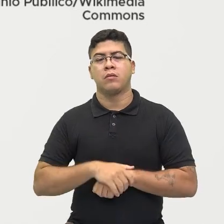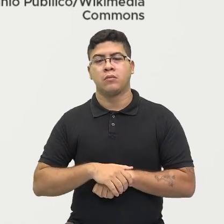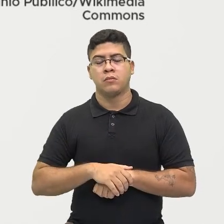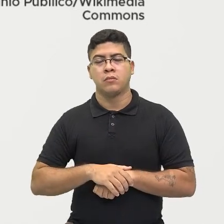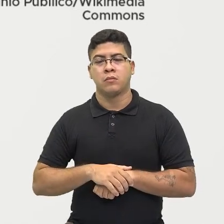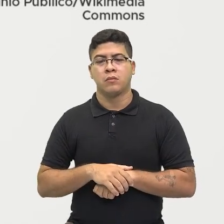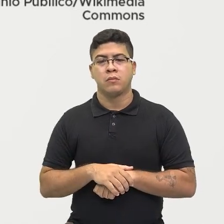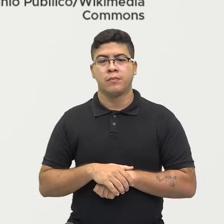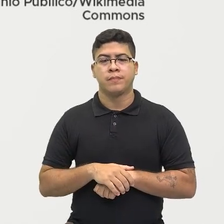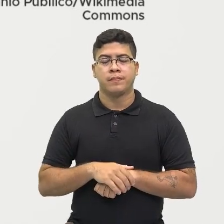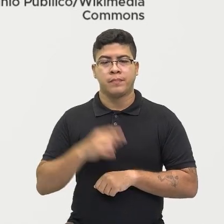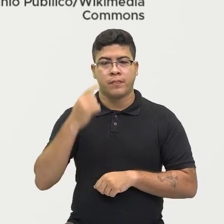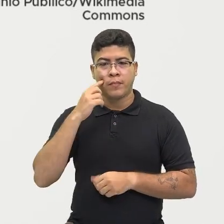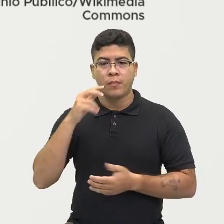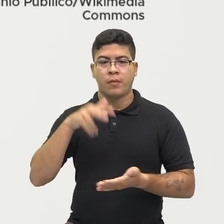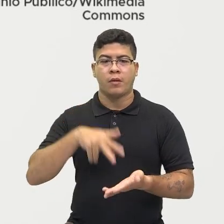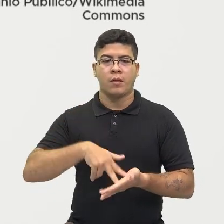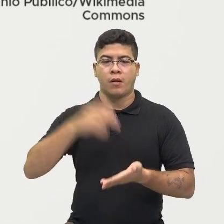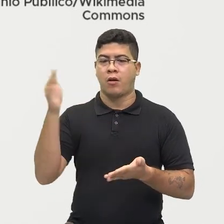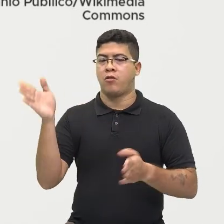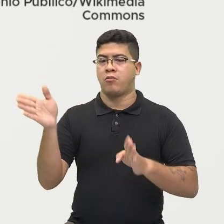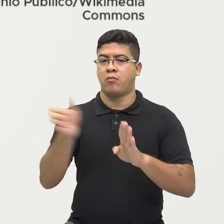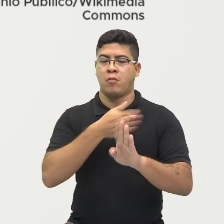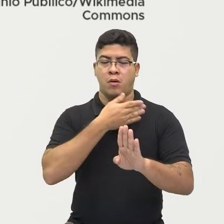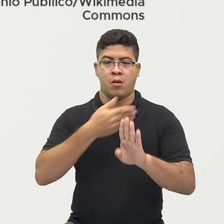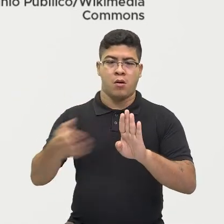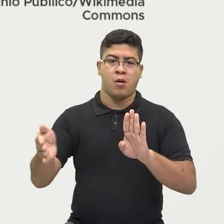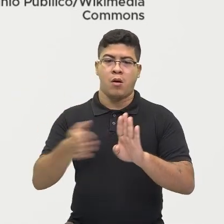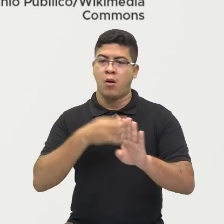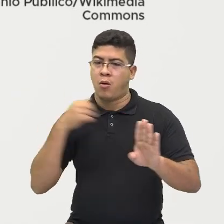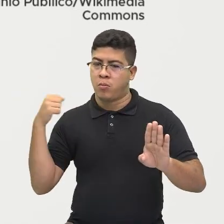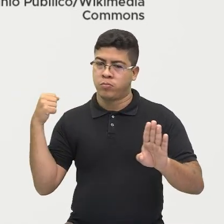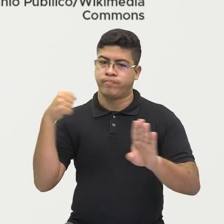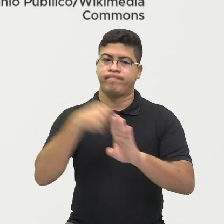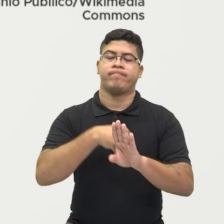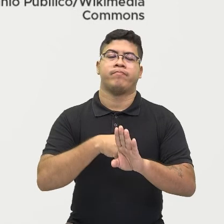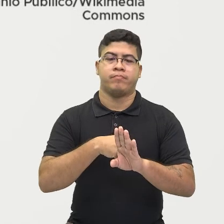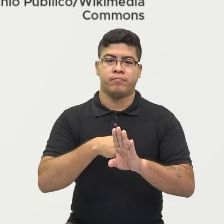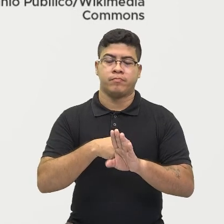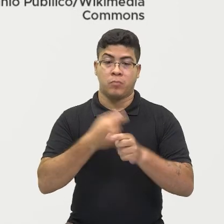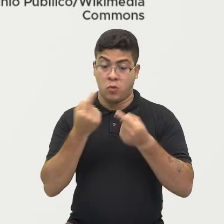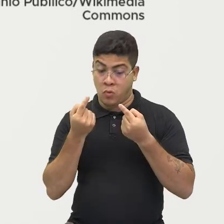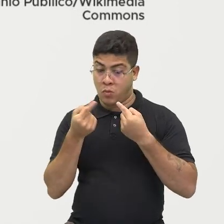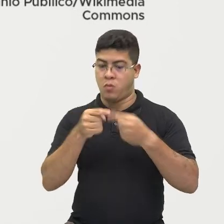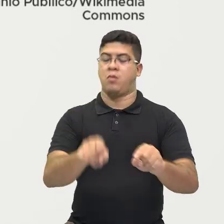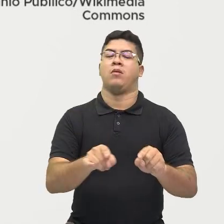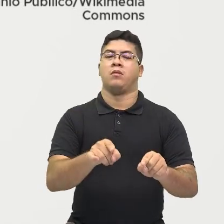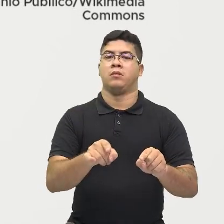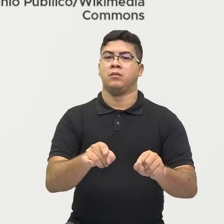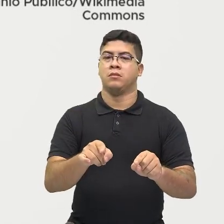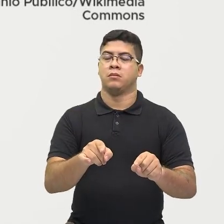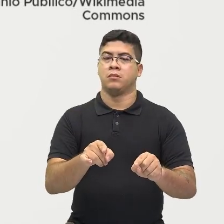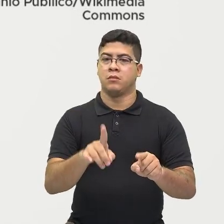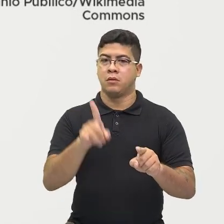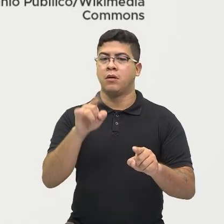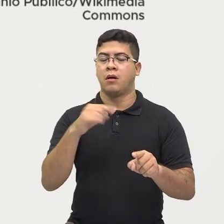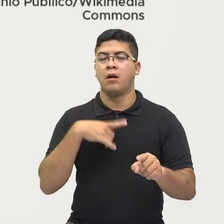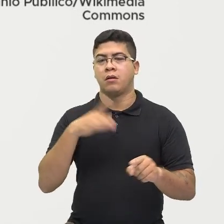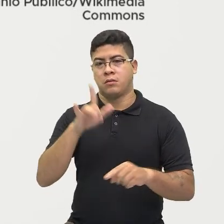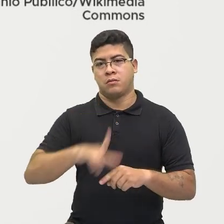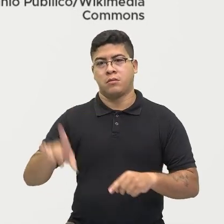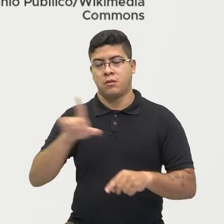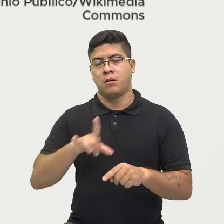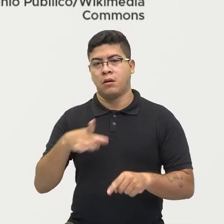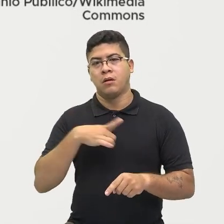salto mortal, a bofetada e o soco. Olha aí, o enfrentamento. Então, na literatura, eles